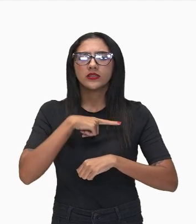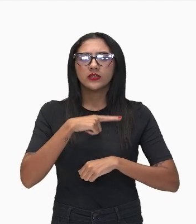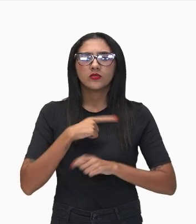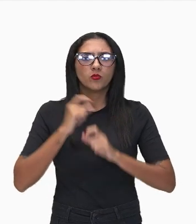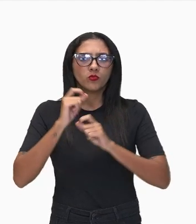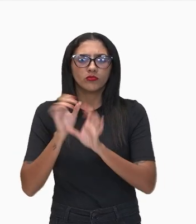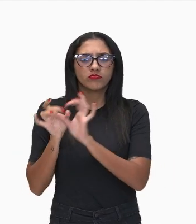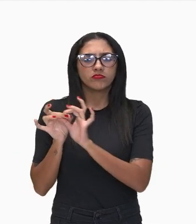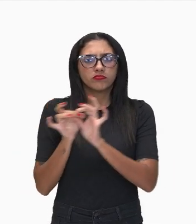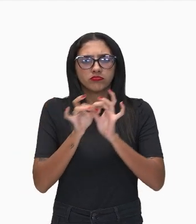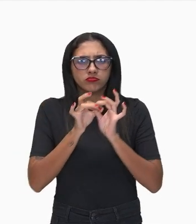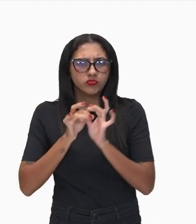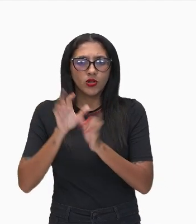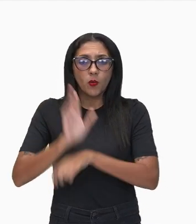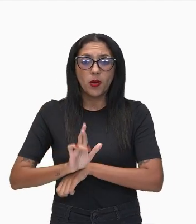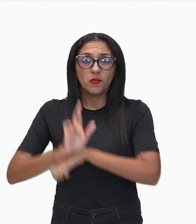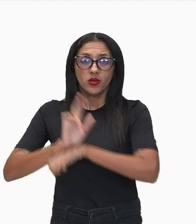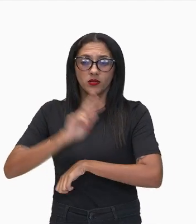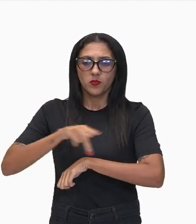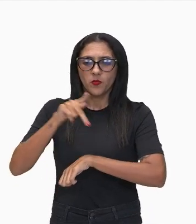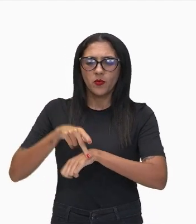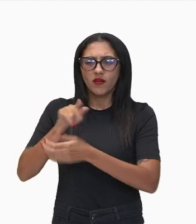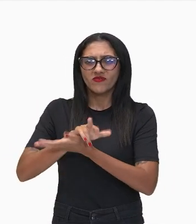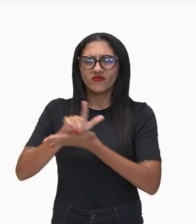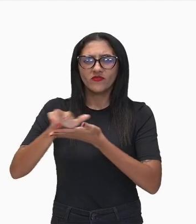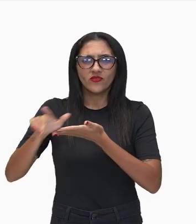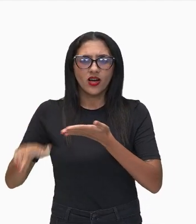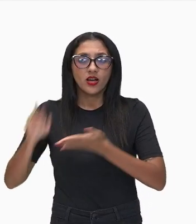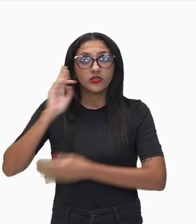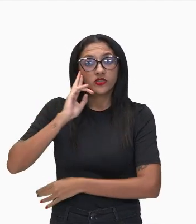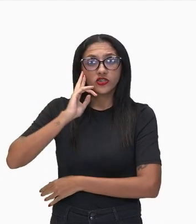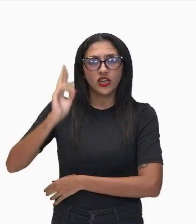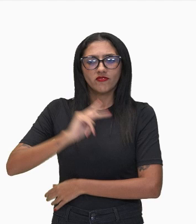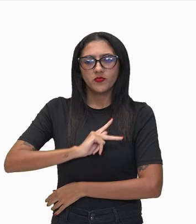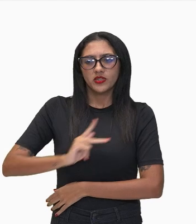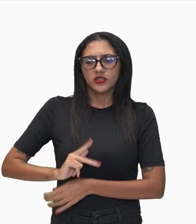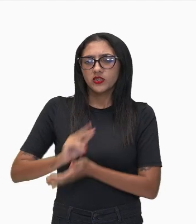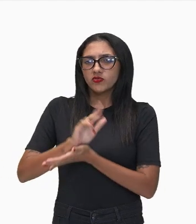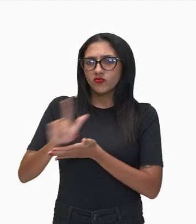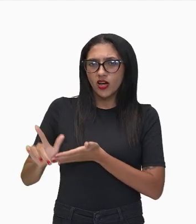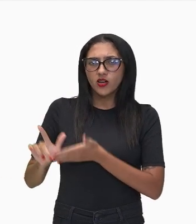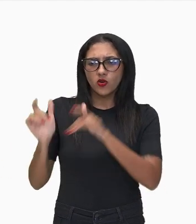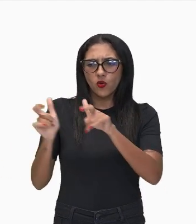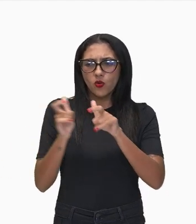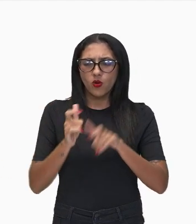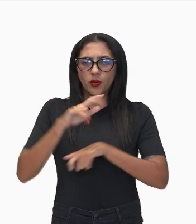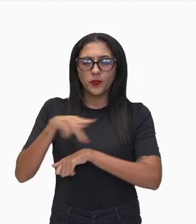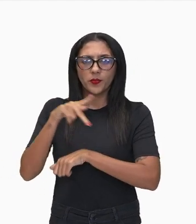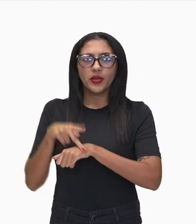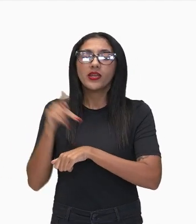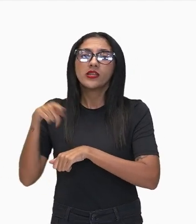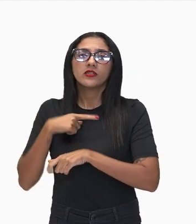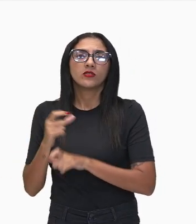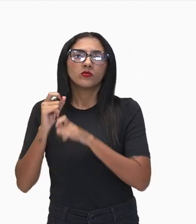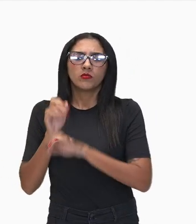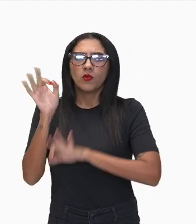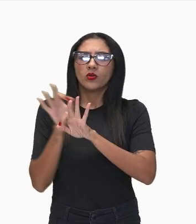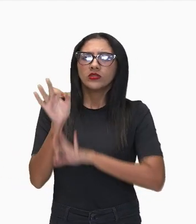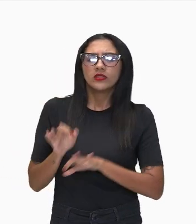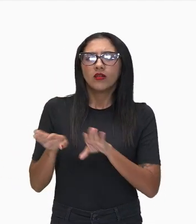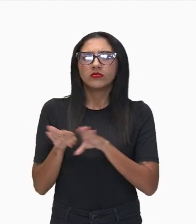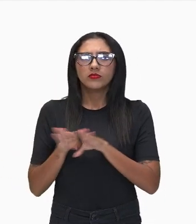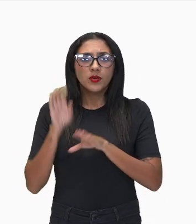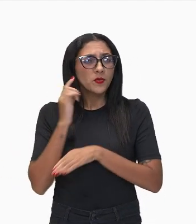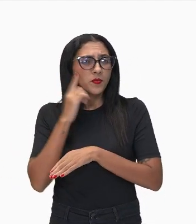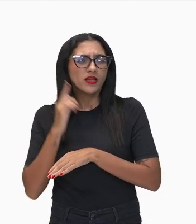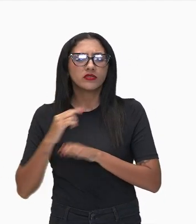né, esses representantes, esses líderes mundiais, eles estão aí, né, estabelecendo